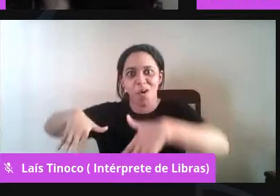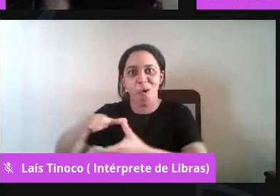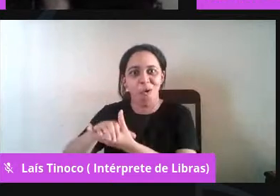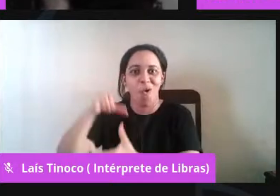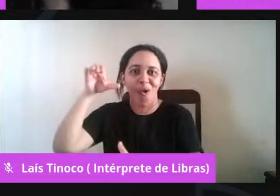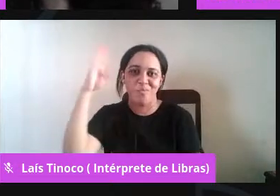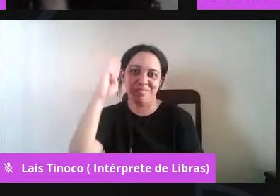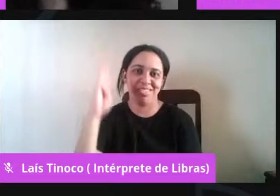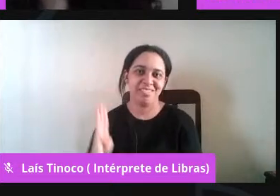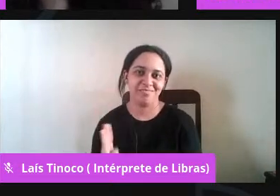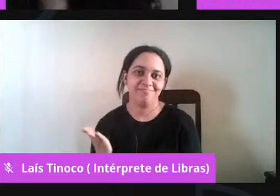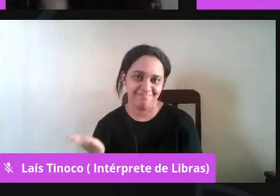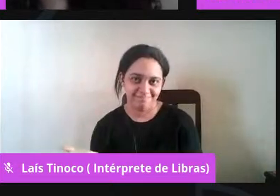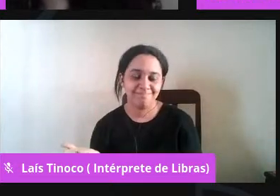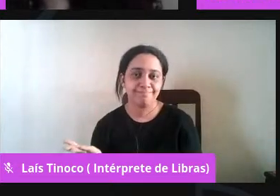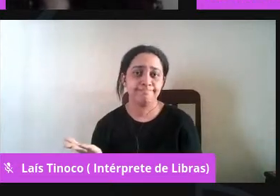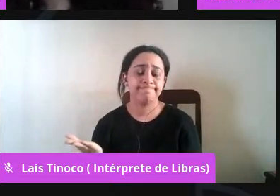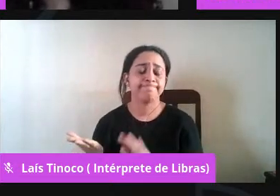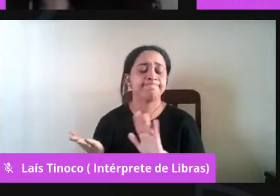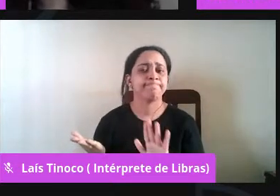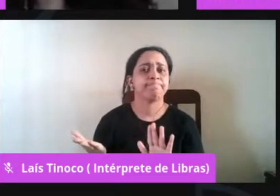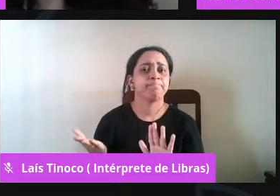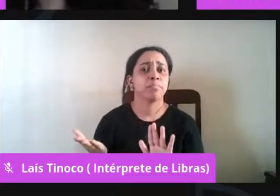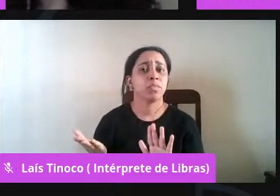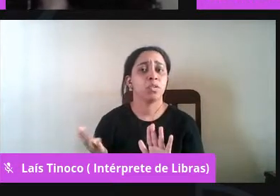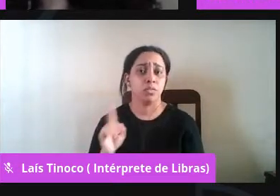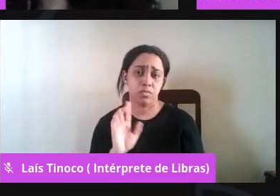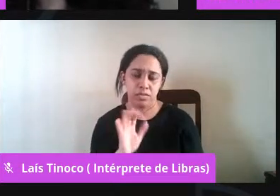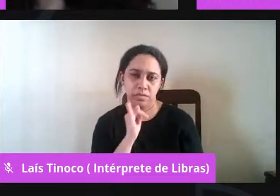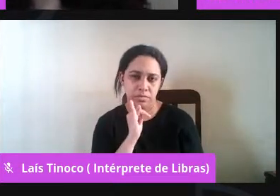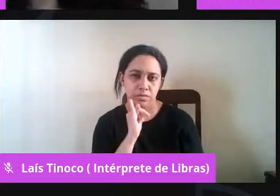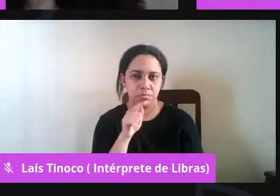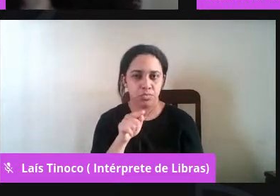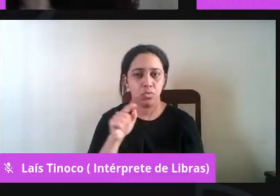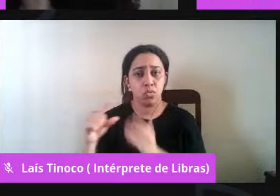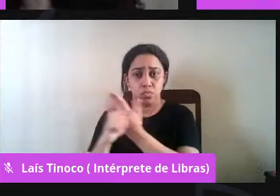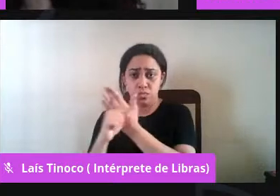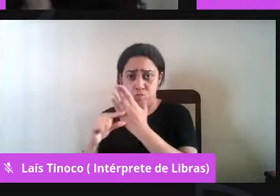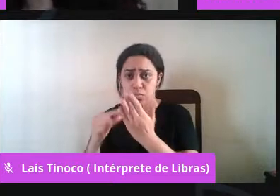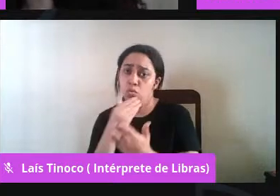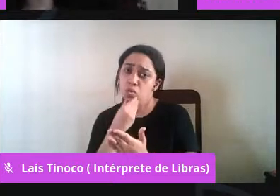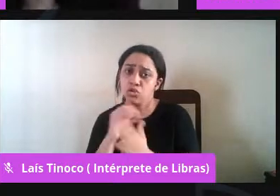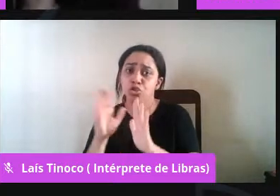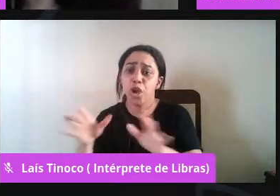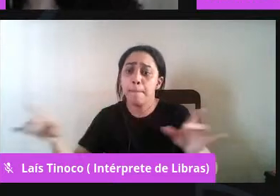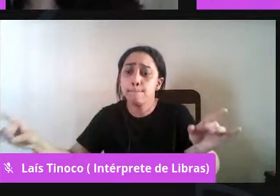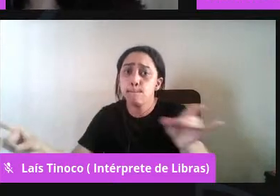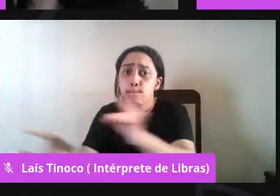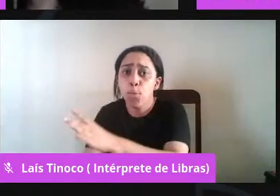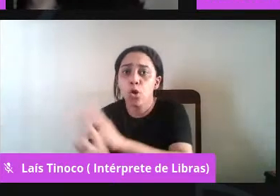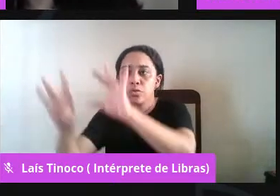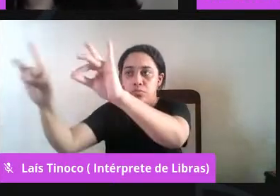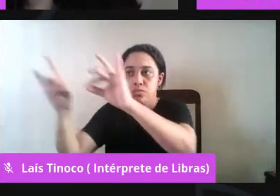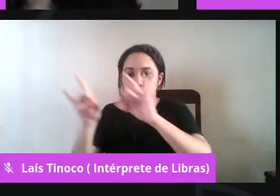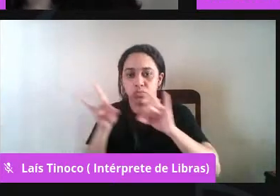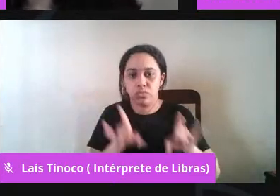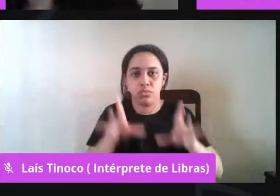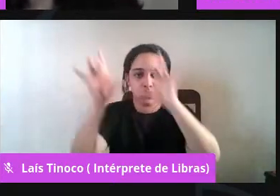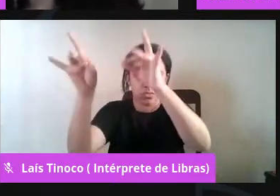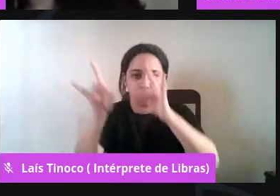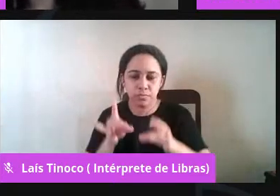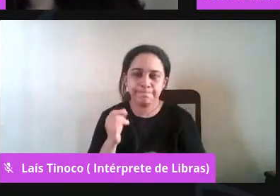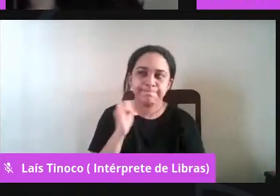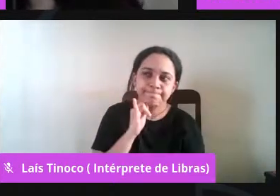É? Então, é tal coisa, uma coisa é você pegar um autor que já está prontinho ali, você só vai copiar e ver os exemplos e